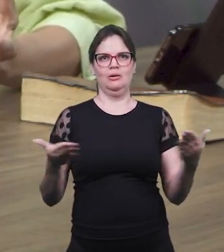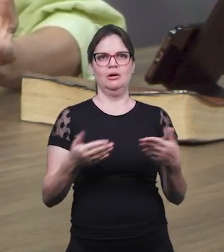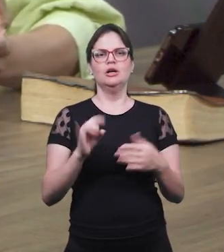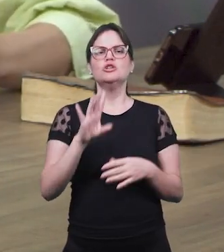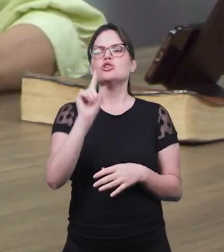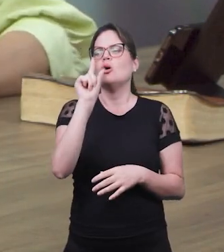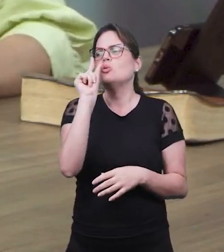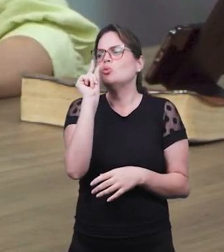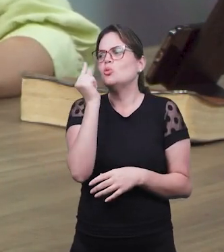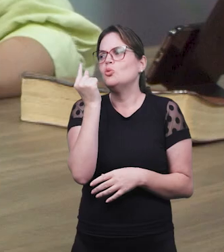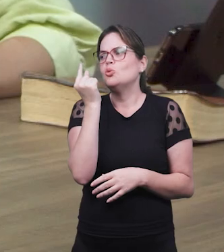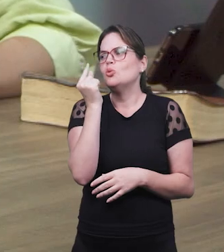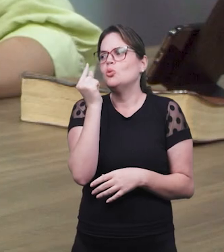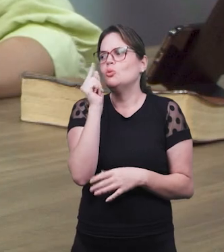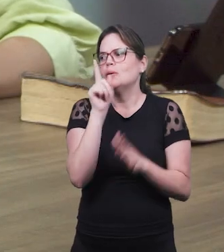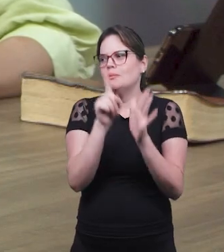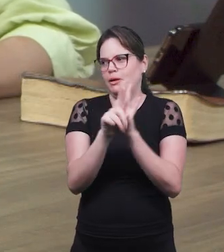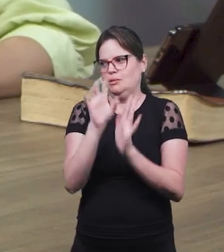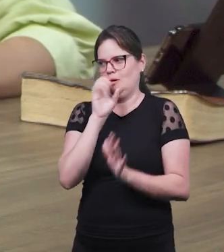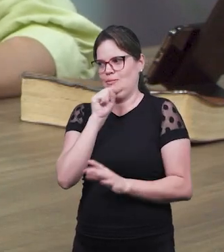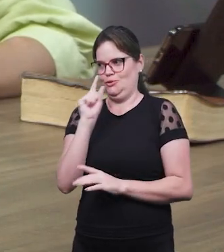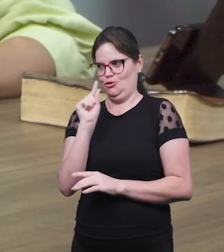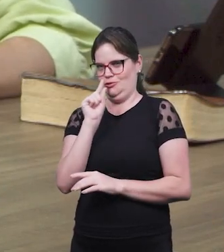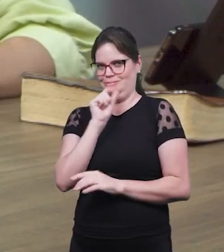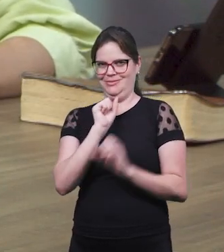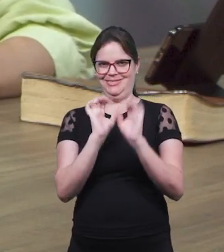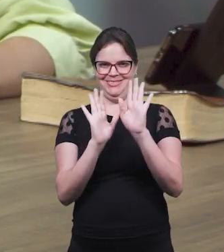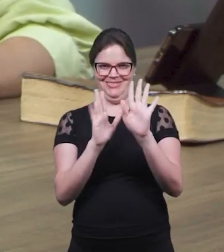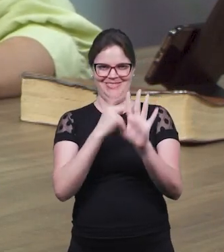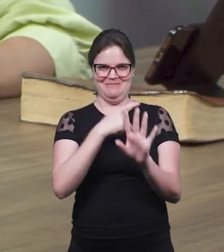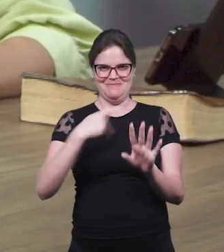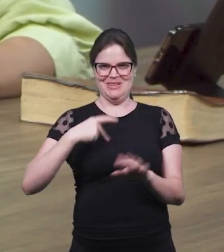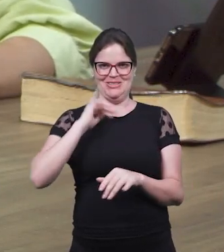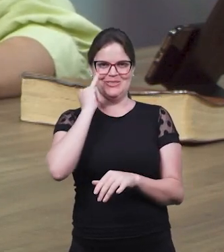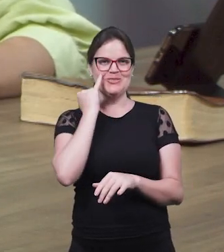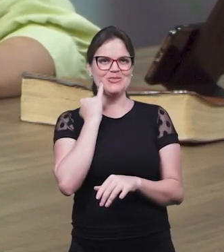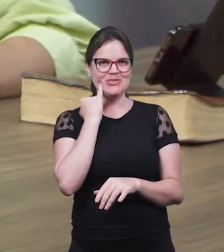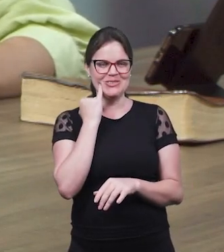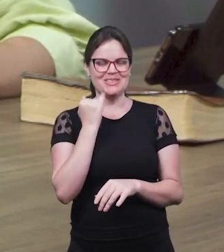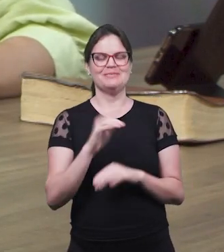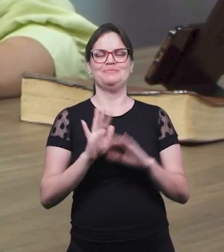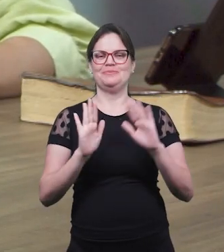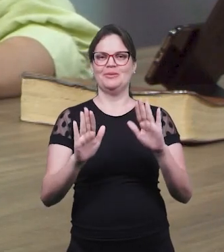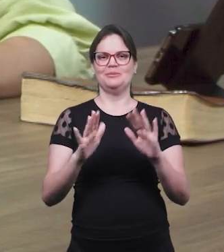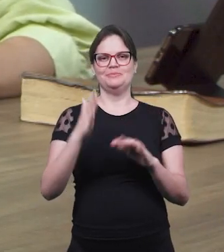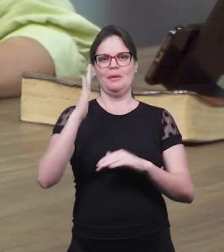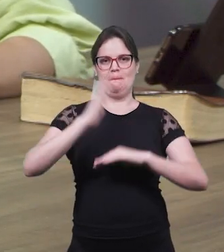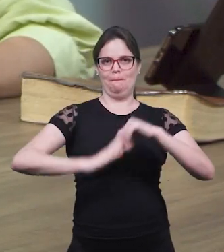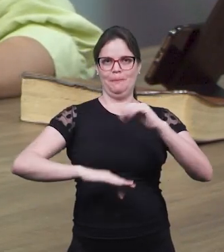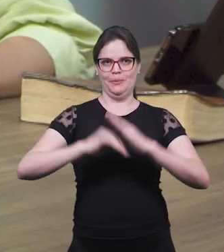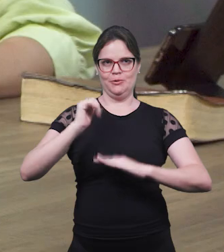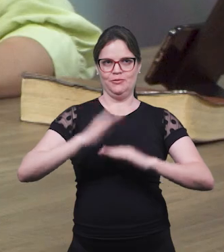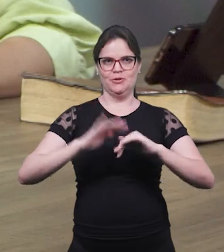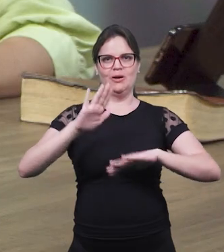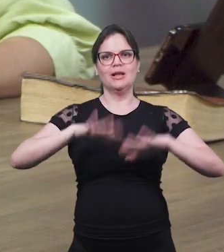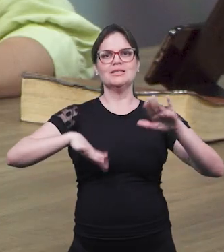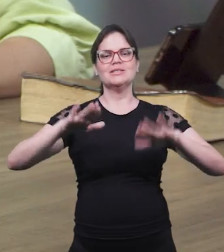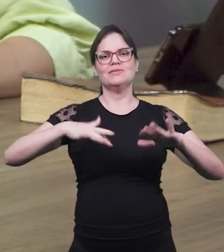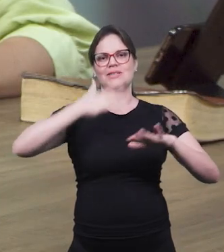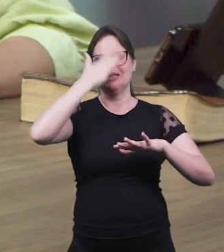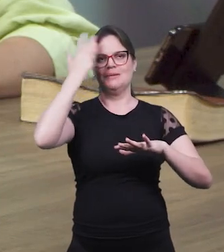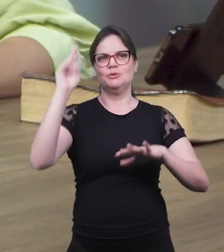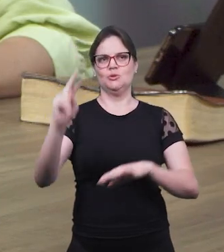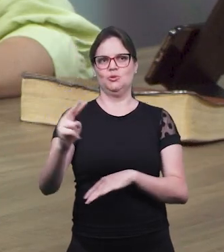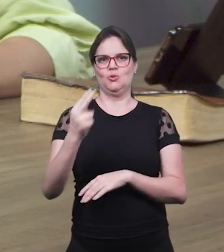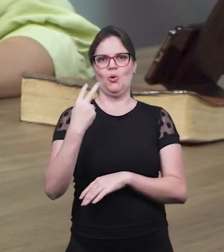mas deixa eu fazer só uma perguntinha. Falar. Pastor Josias, olha só, a nossa vida profissional, às vezes as pessoas nos